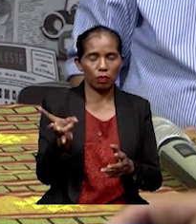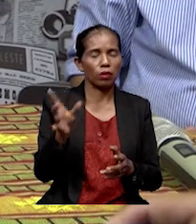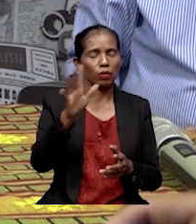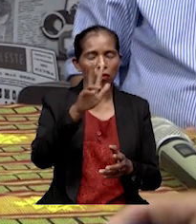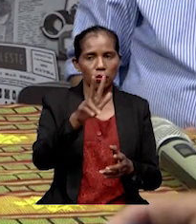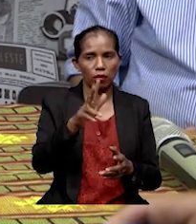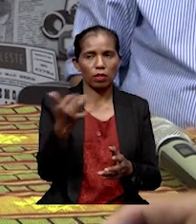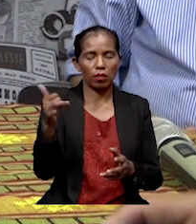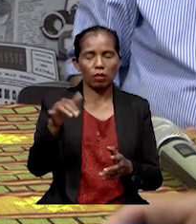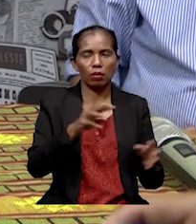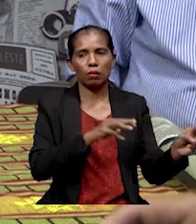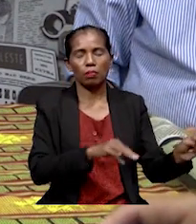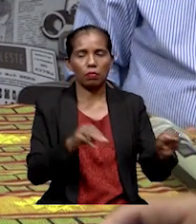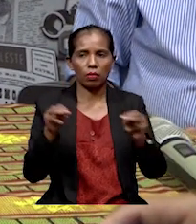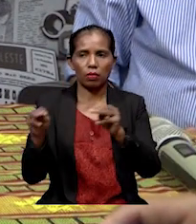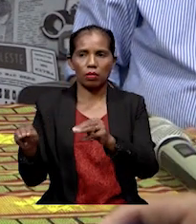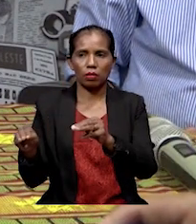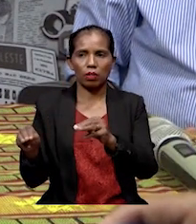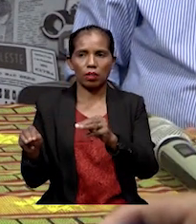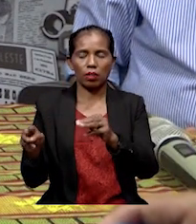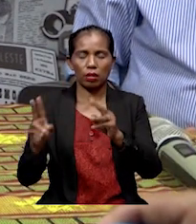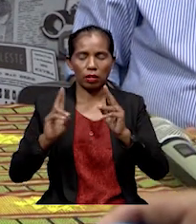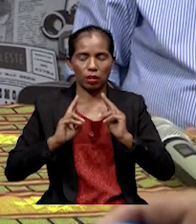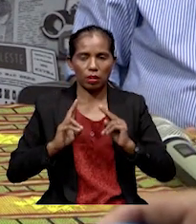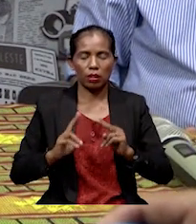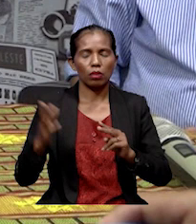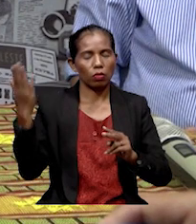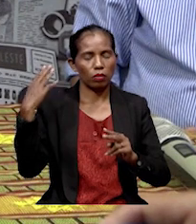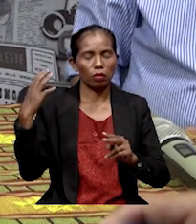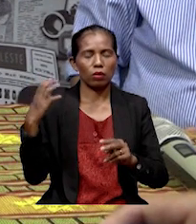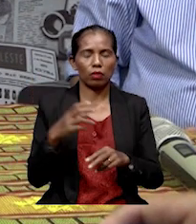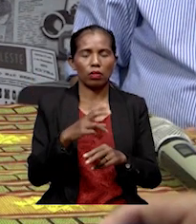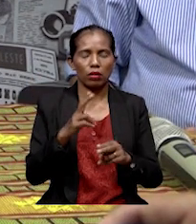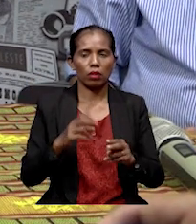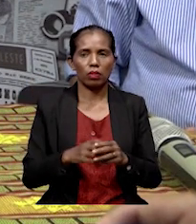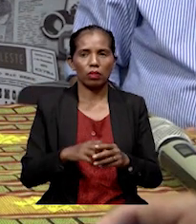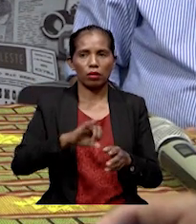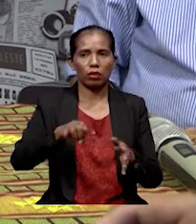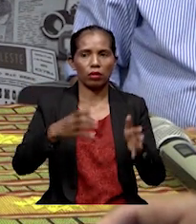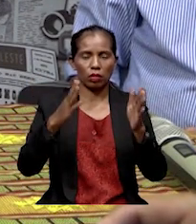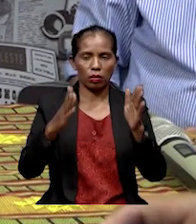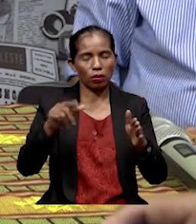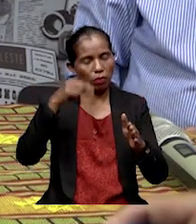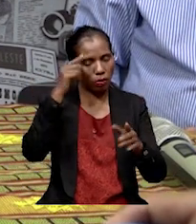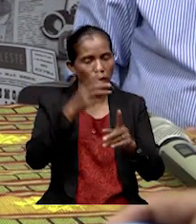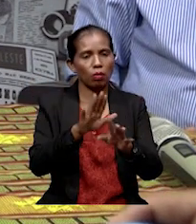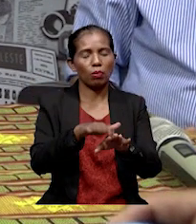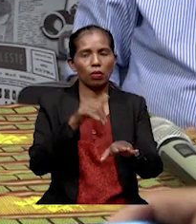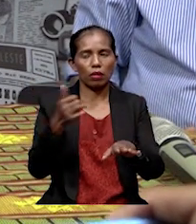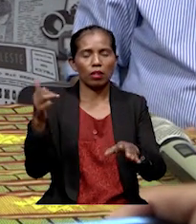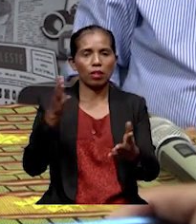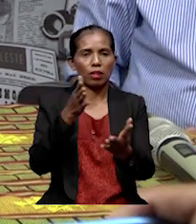nebe muda tiana sira nia profissão. Sira nebe, o jornalista, mas bem, tama governo bolonia basai media officer, nia tama tiana